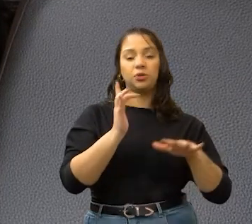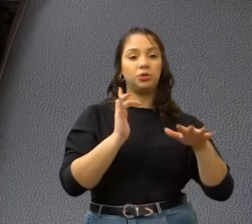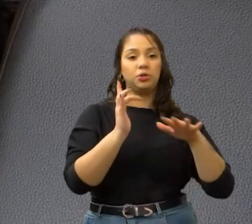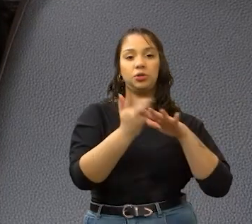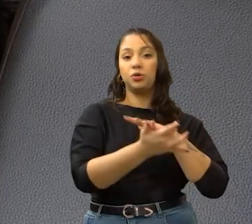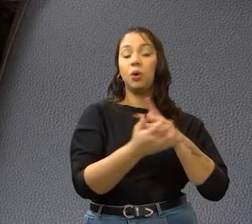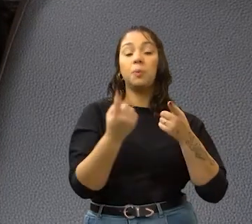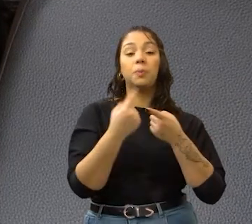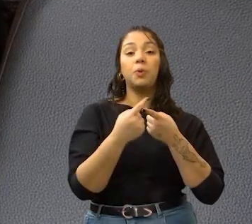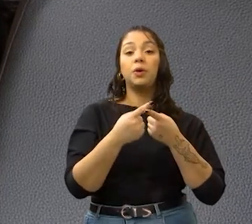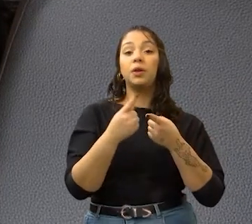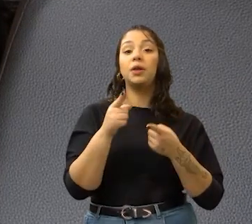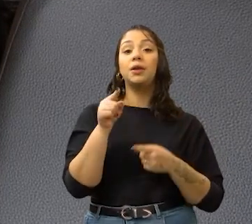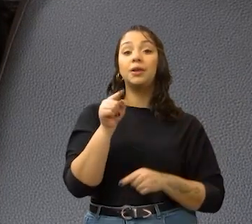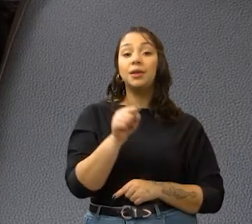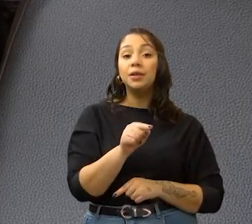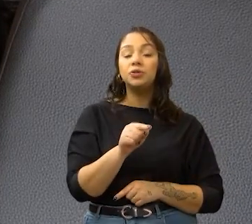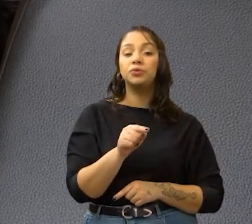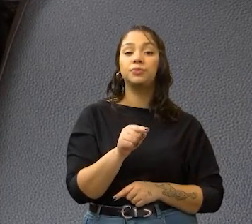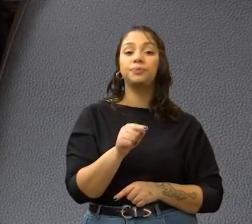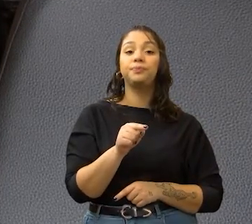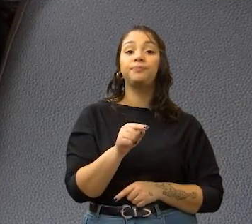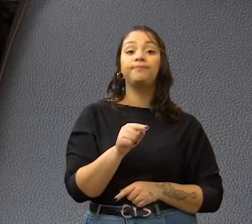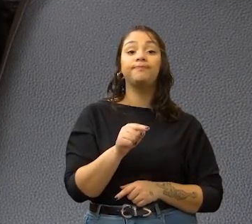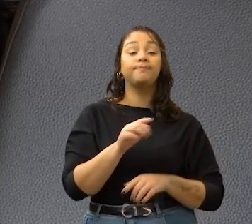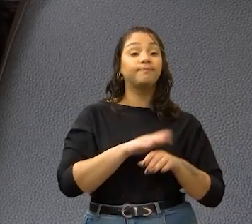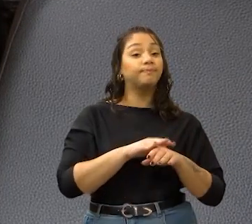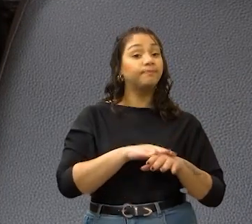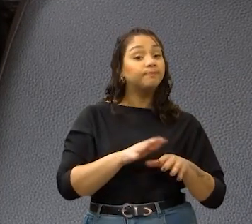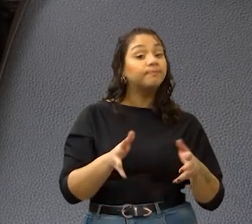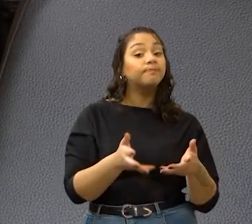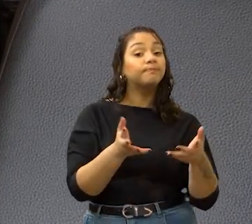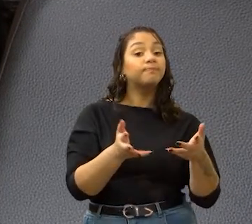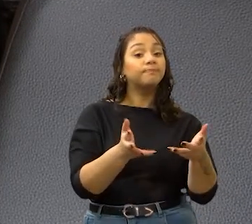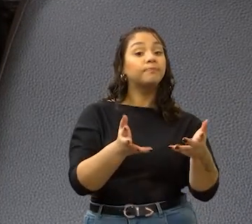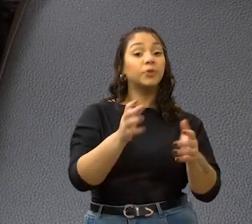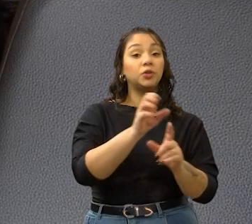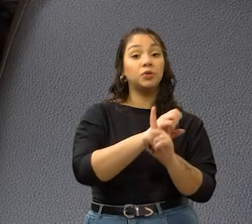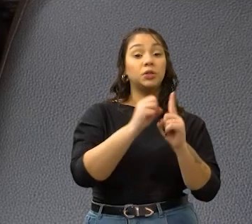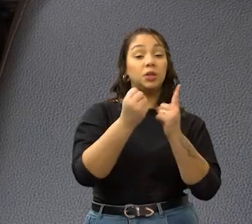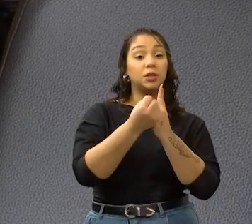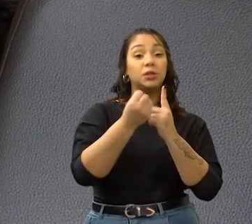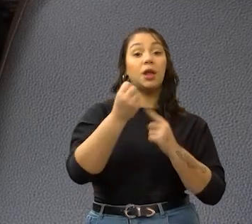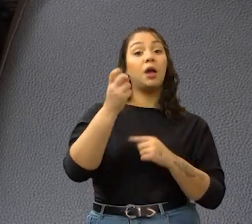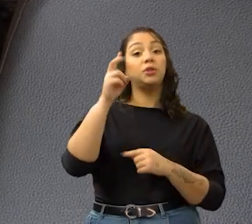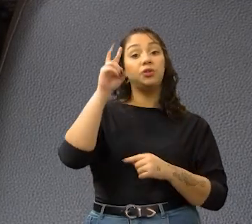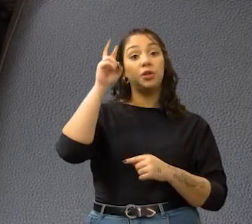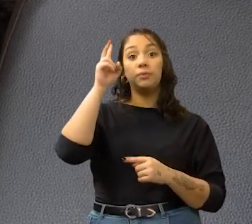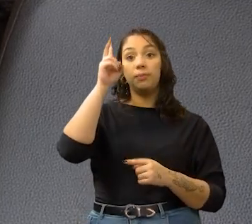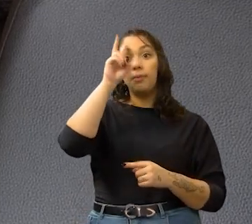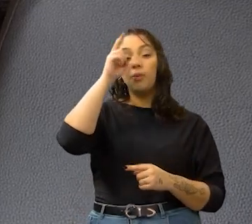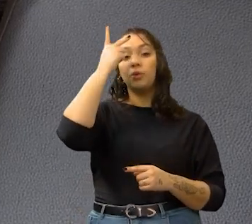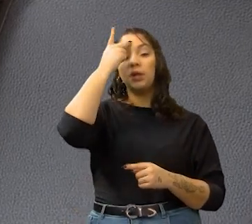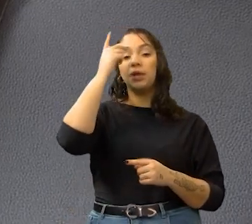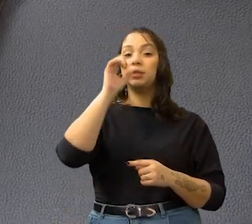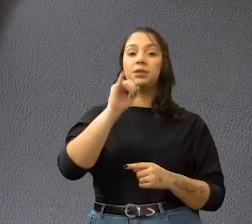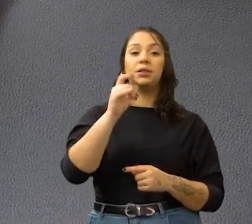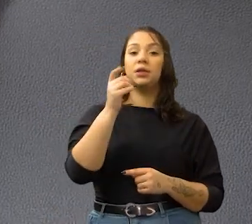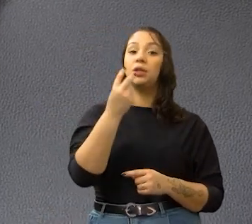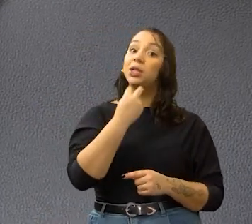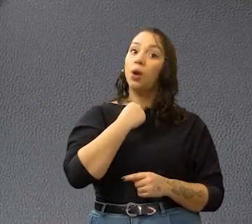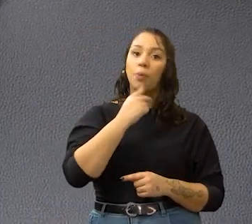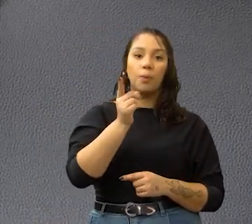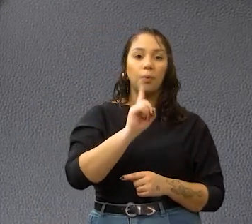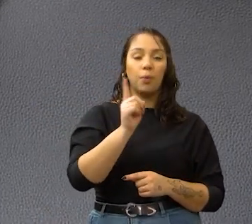mídias sociais, porque isso vai fazendo que a mentalidade da sociedade vá mudando, né? Se ela não pode escrever isso